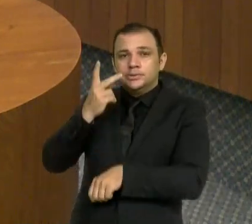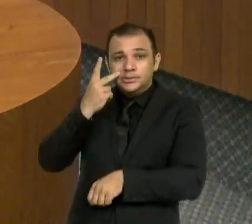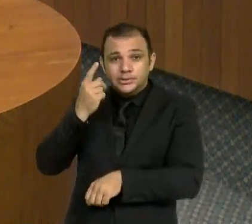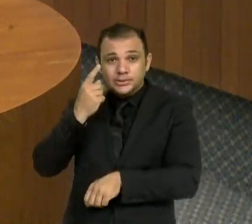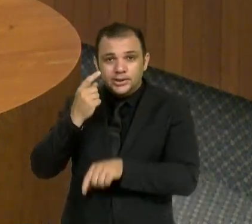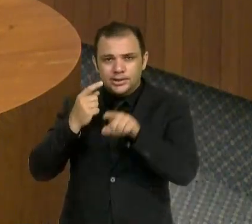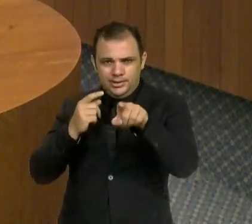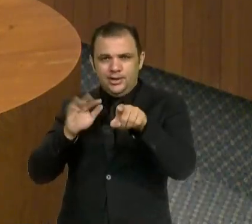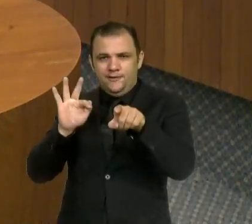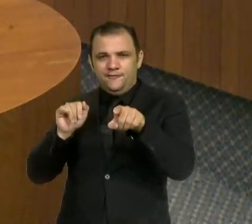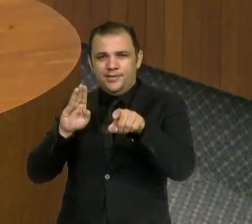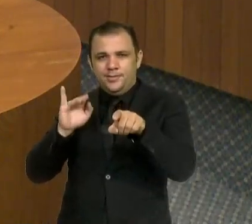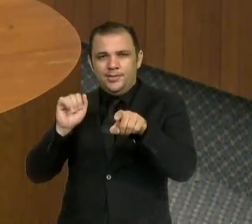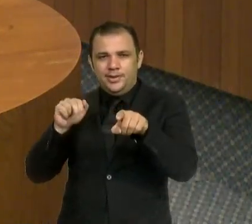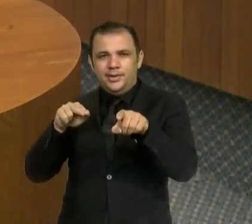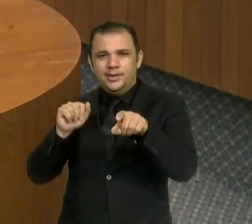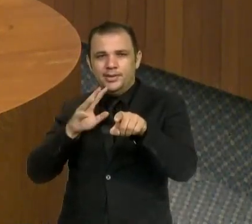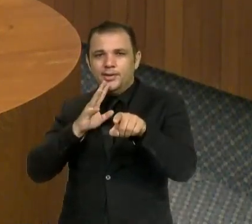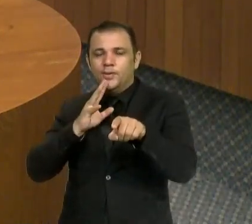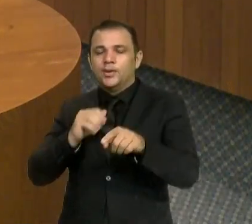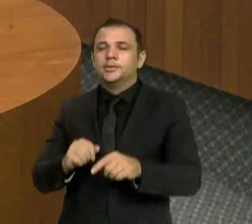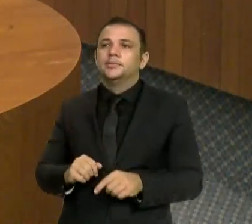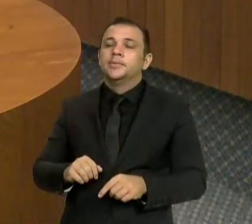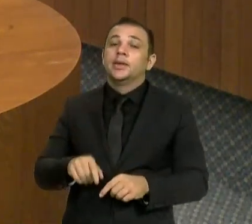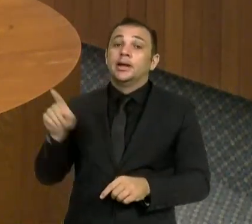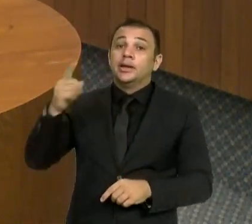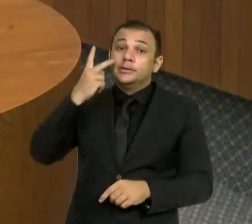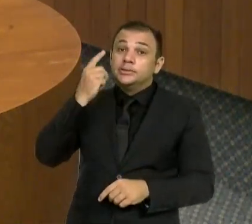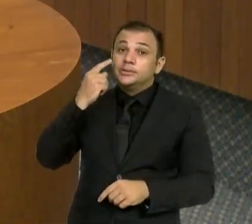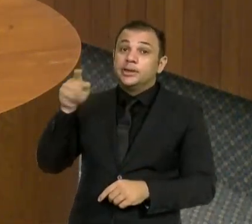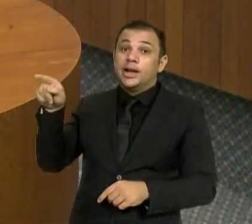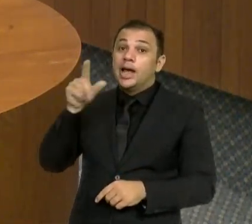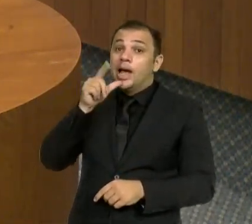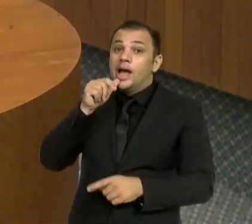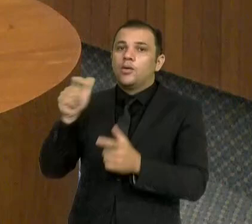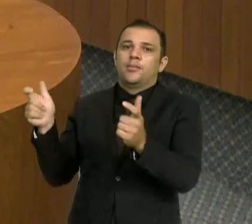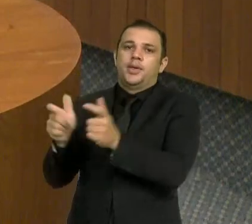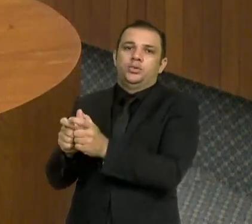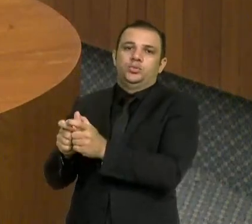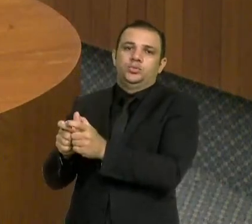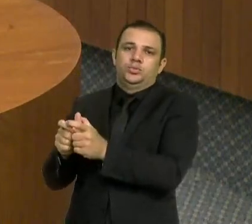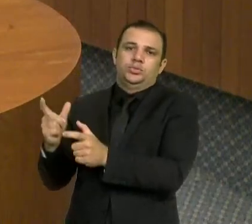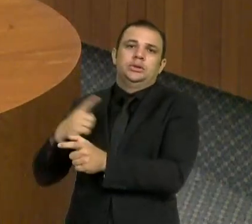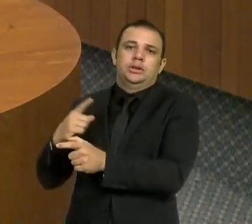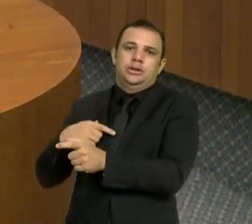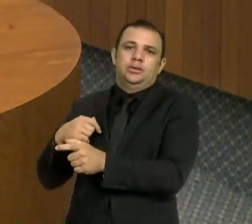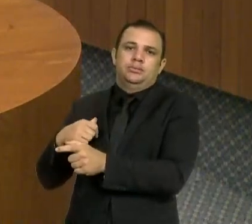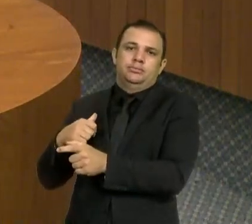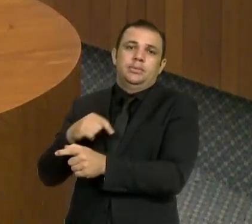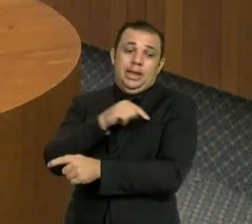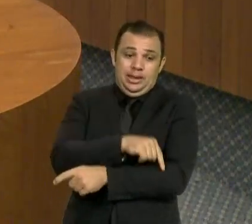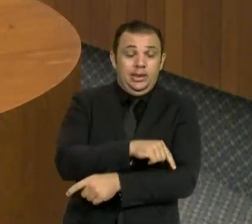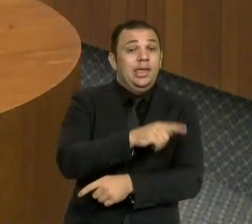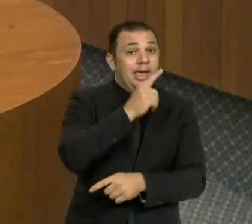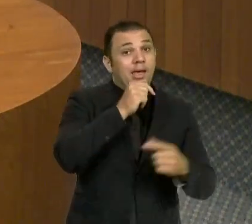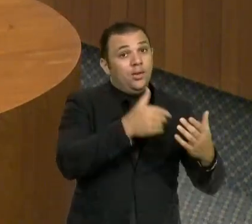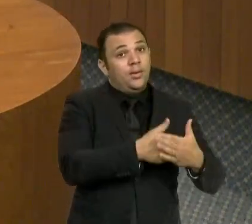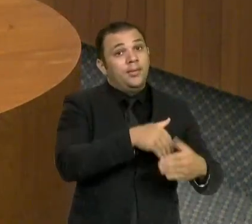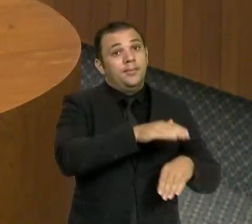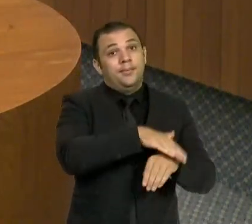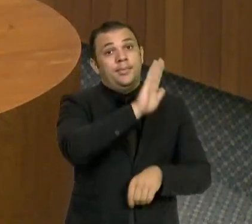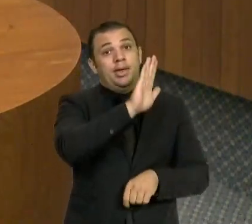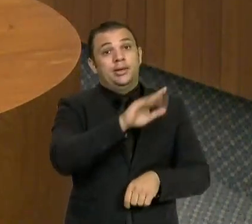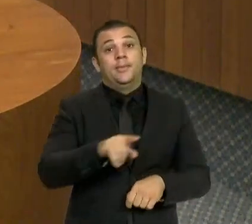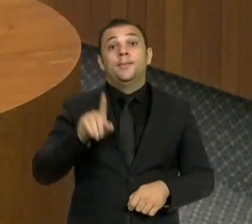conhece muito, né? O Ceará tem muito menos água do que a gente, mas o Ceará tem um volume de